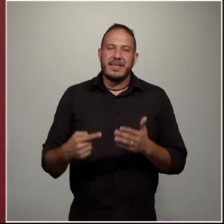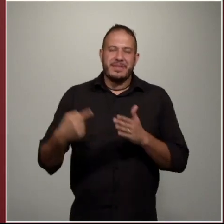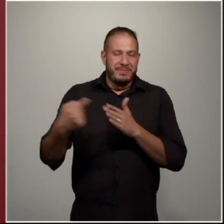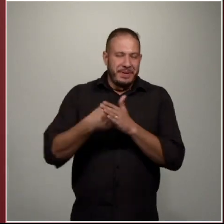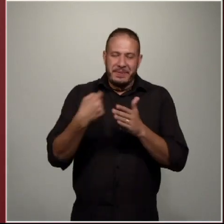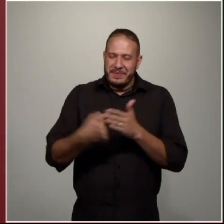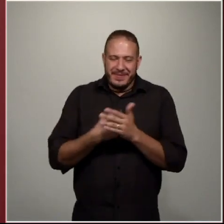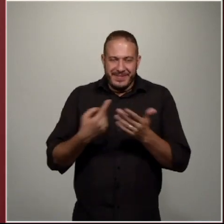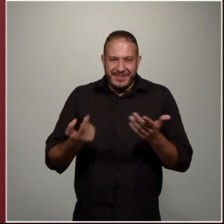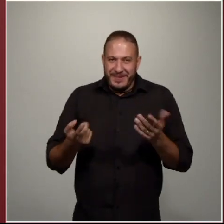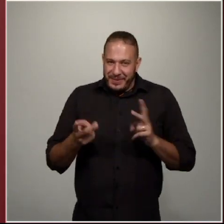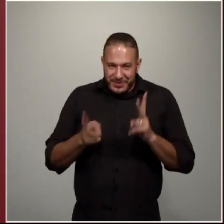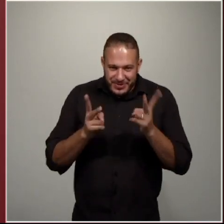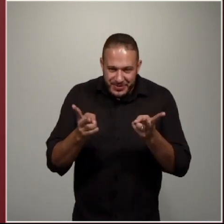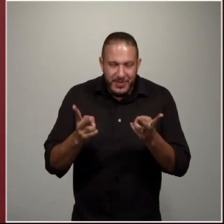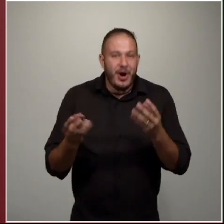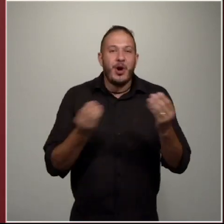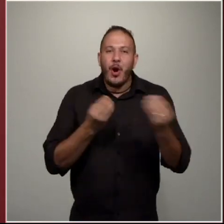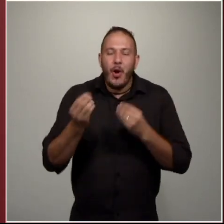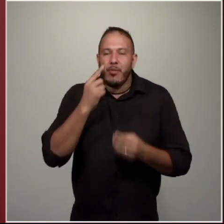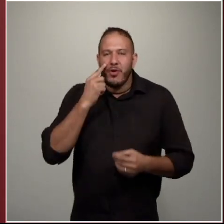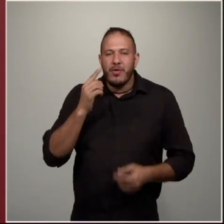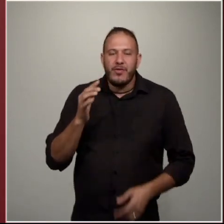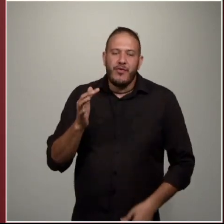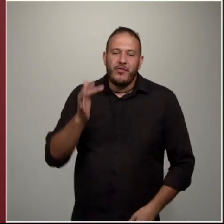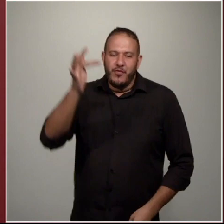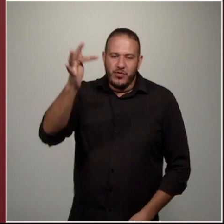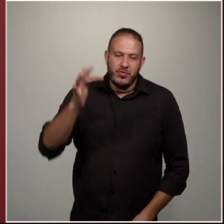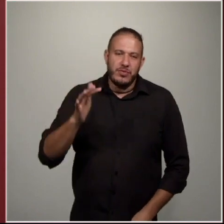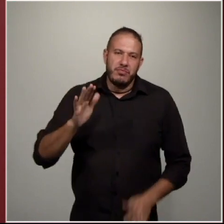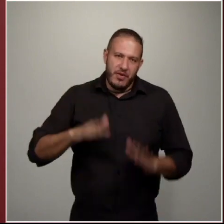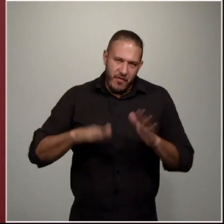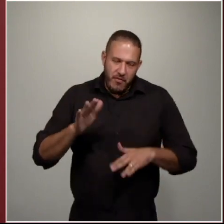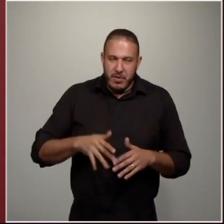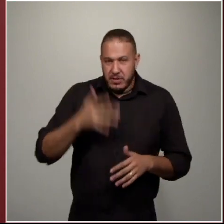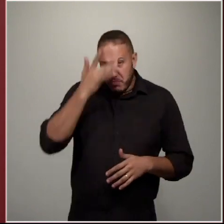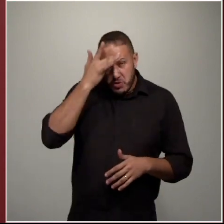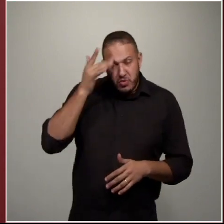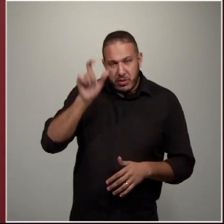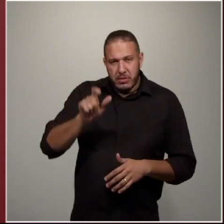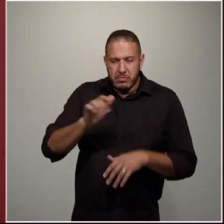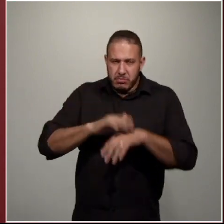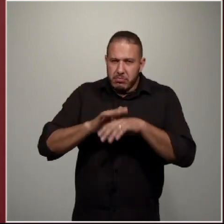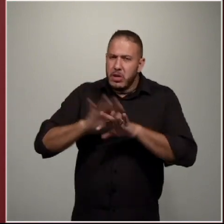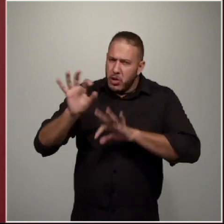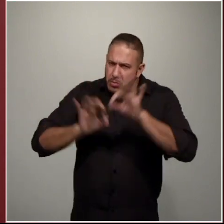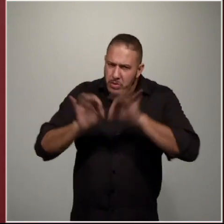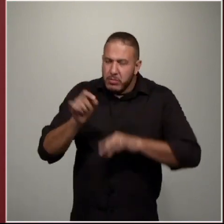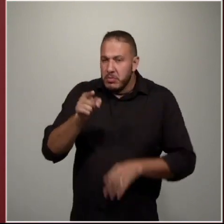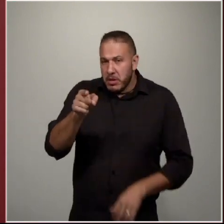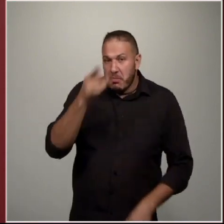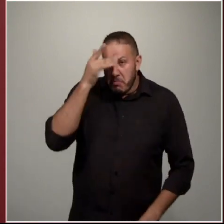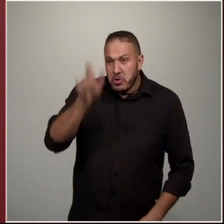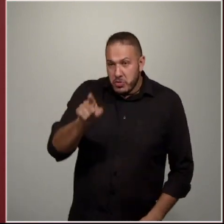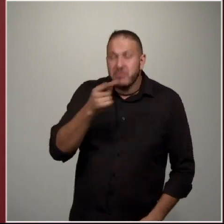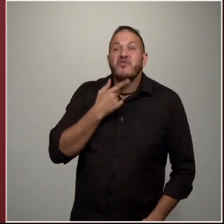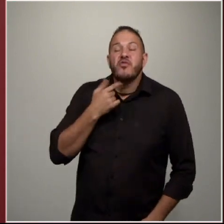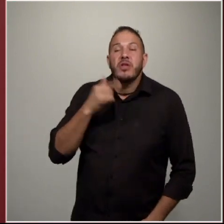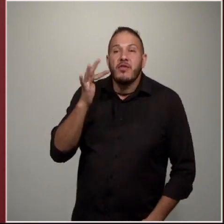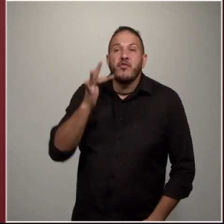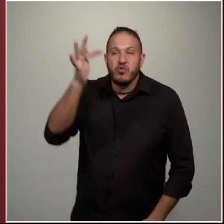continua né nem assim como o futuro coordenador então provavelmente quem fez a questão é uma pessoa que pretende ser um